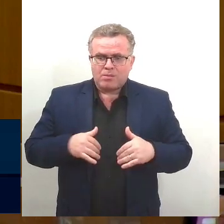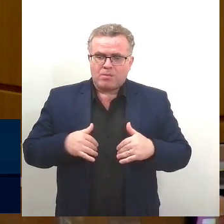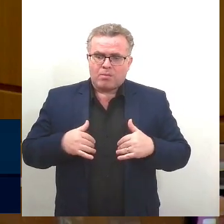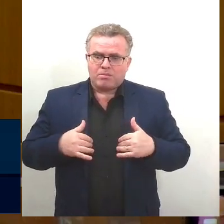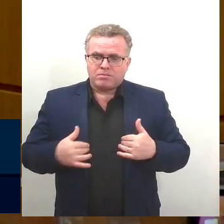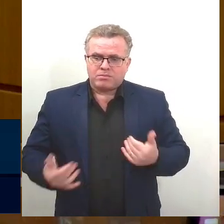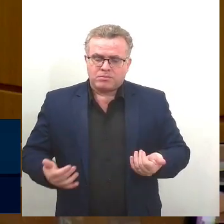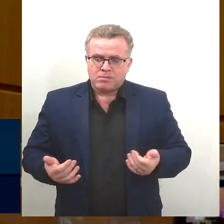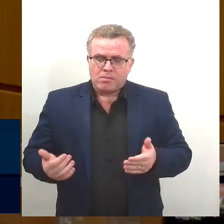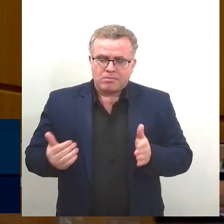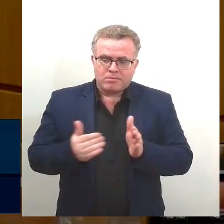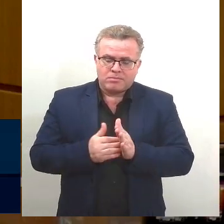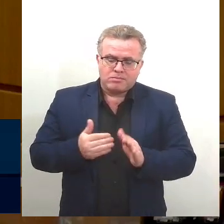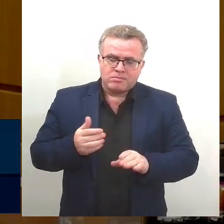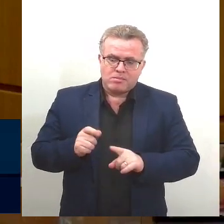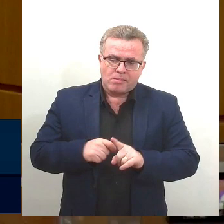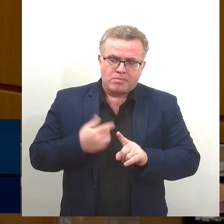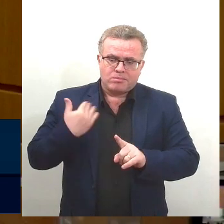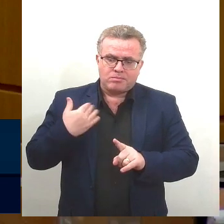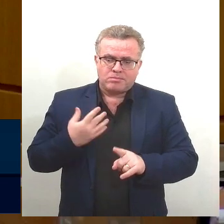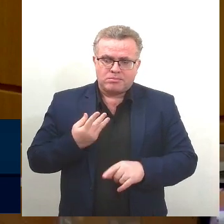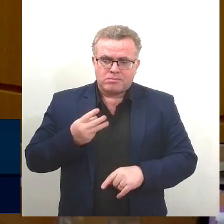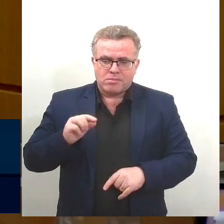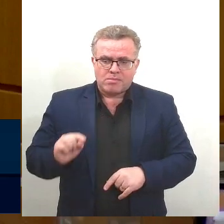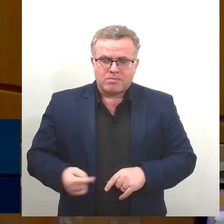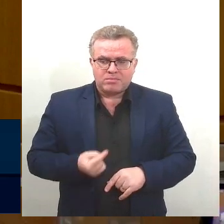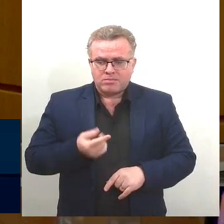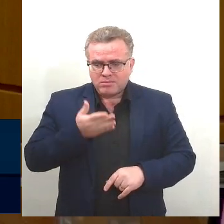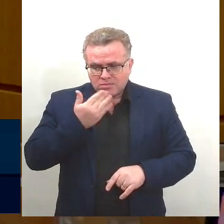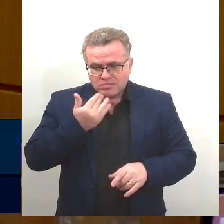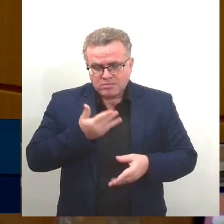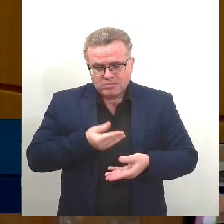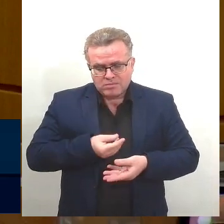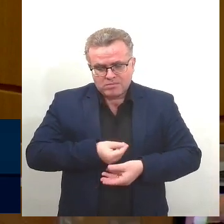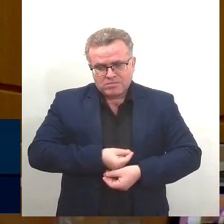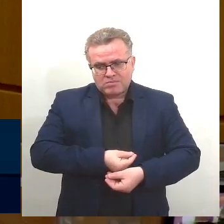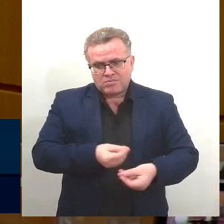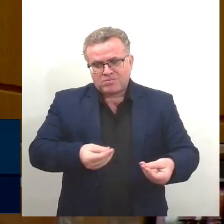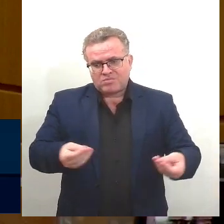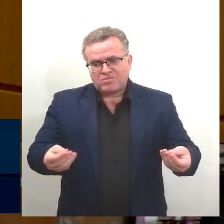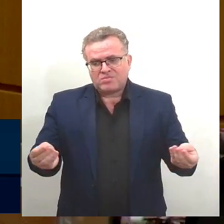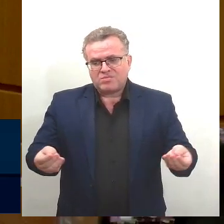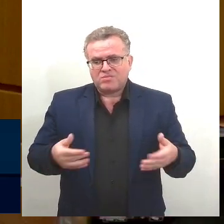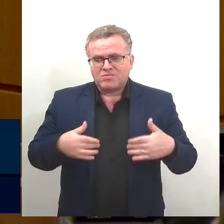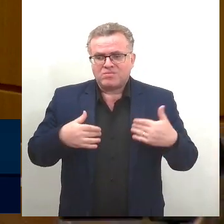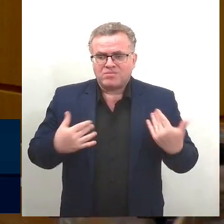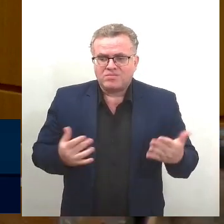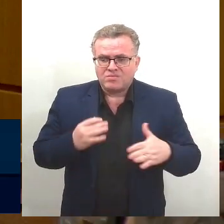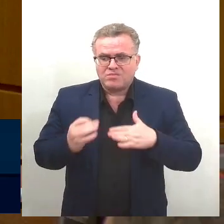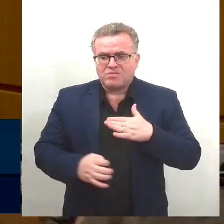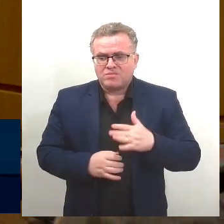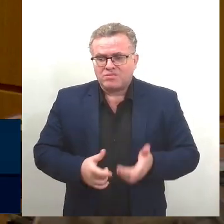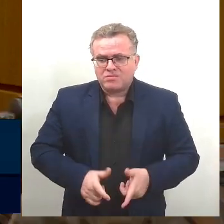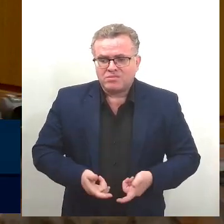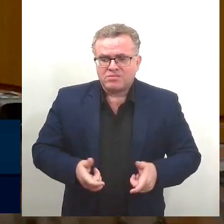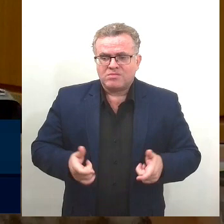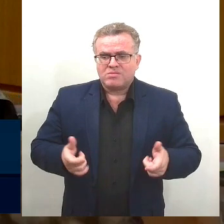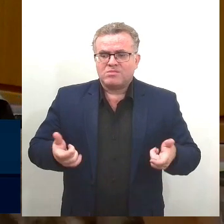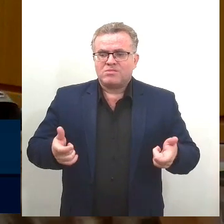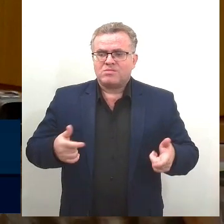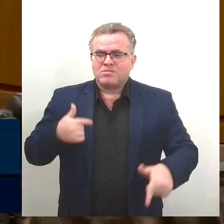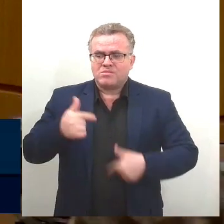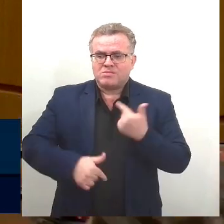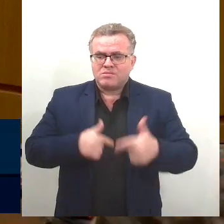comida. Isso significa que quanto mais a empresa cresce, quanto mais ela produz energia, mais prato de